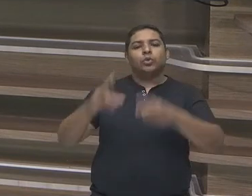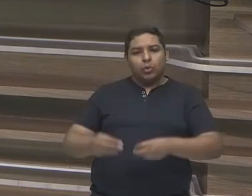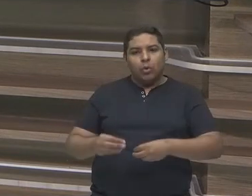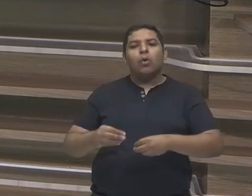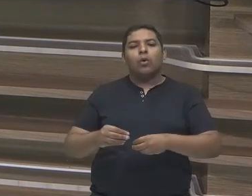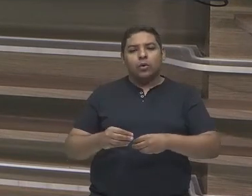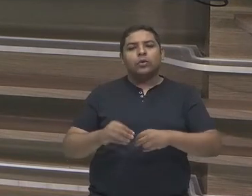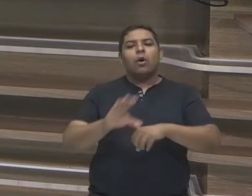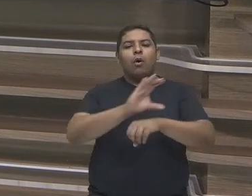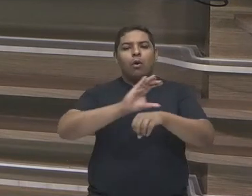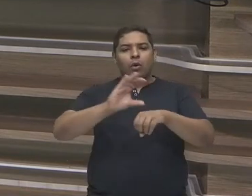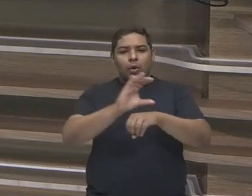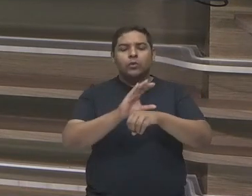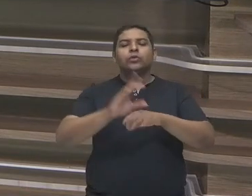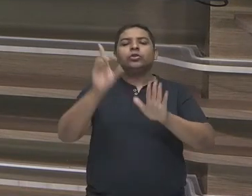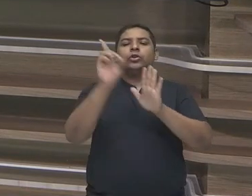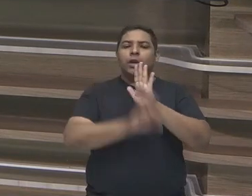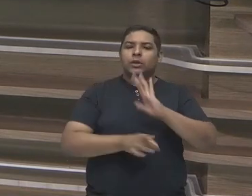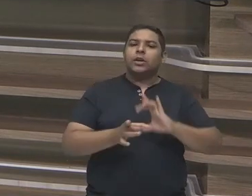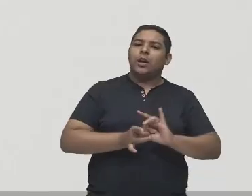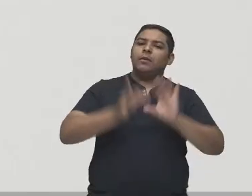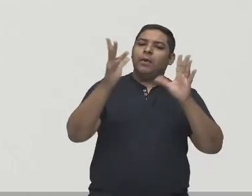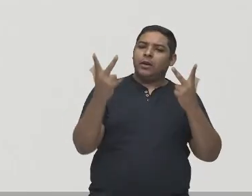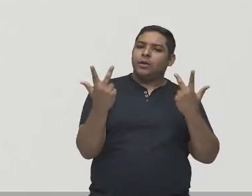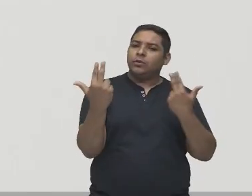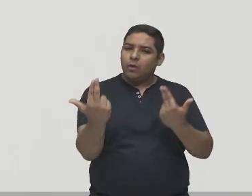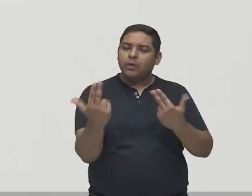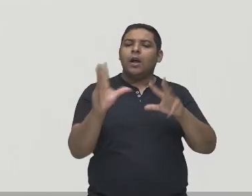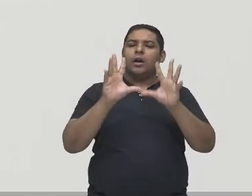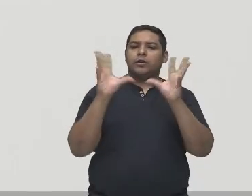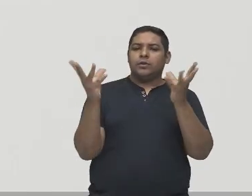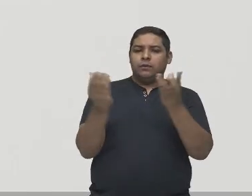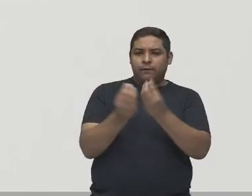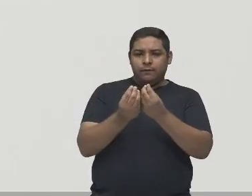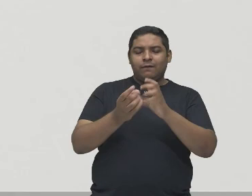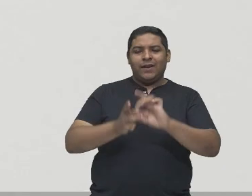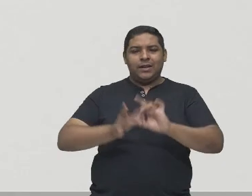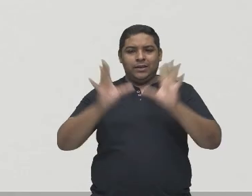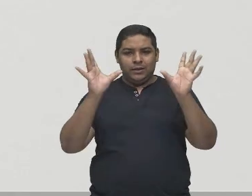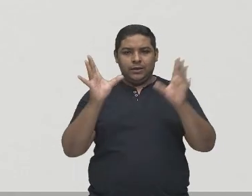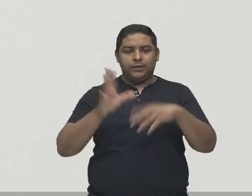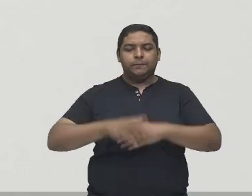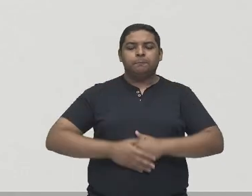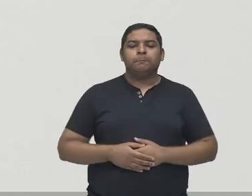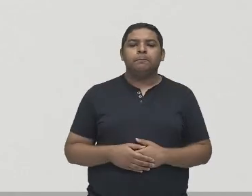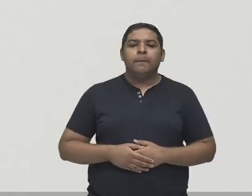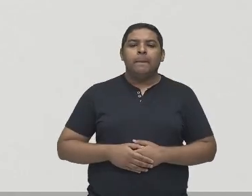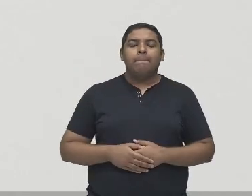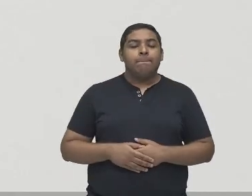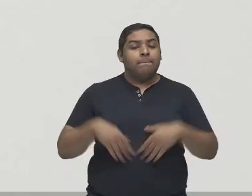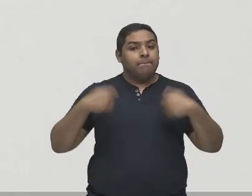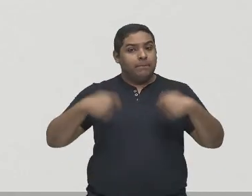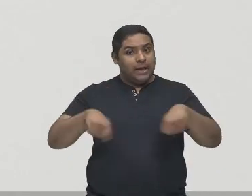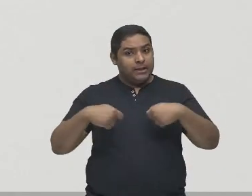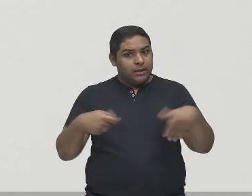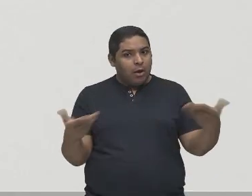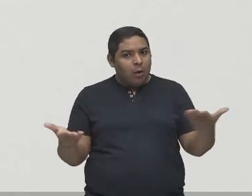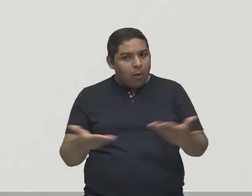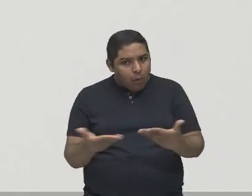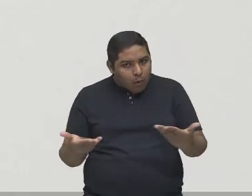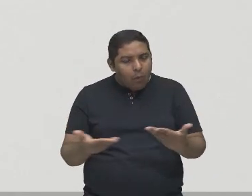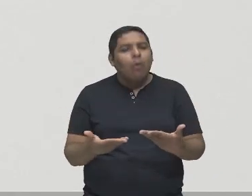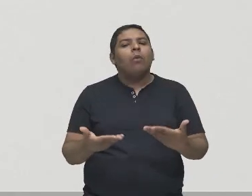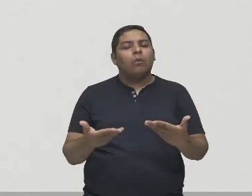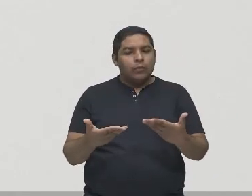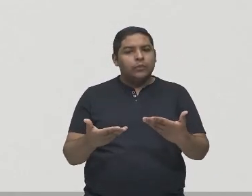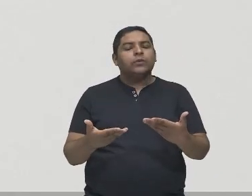à sua população o direito à liberdade, igualdade e fraternidade. Então, é necessário que nós tenhamos